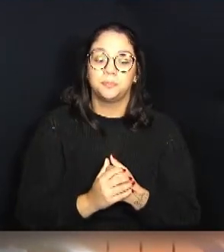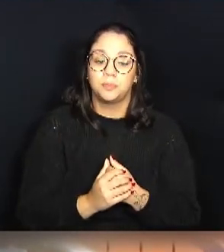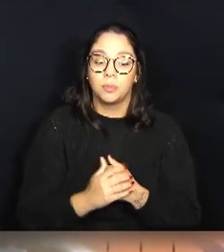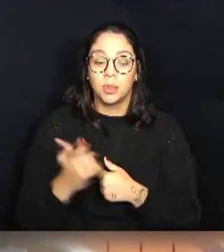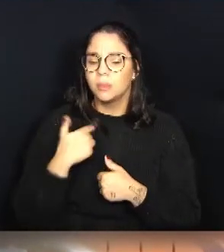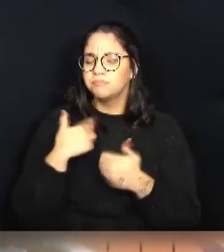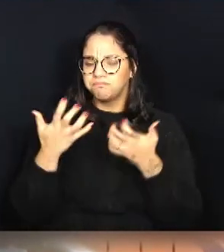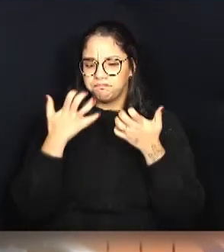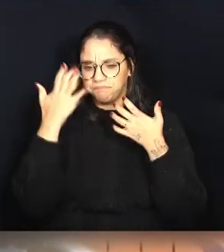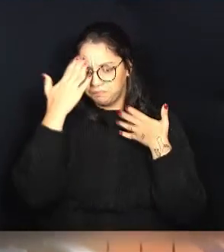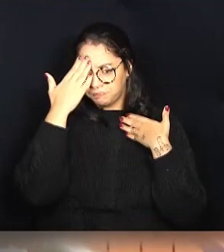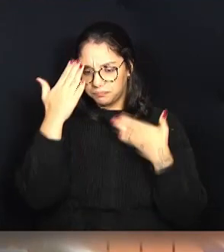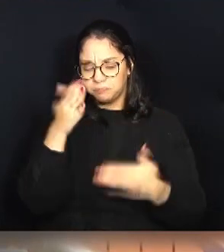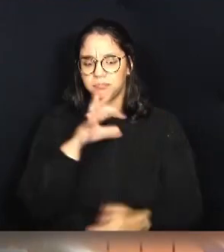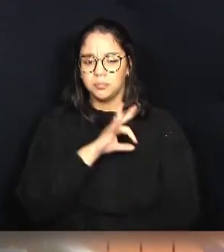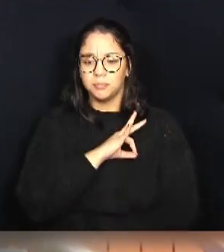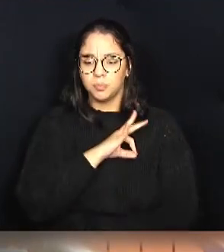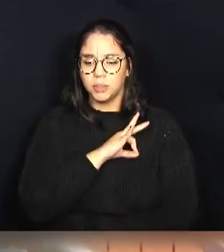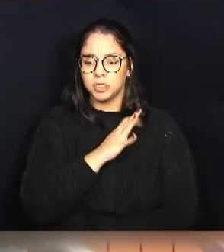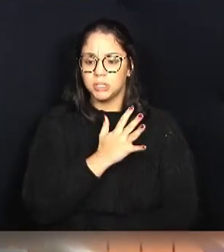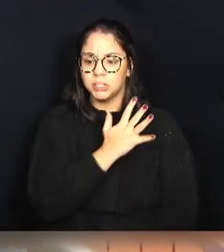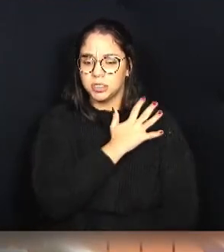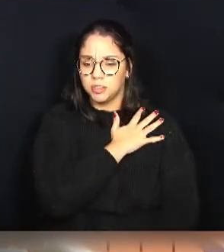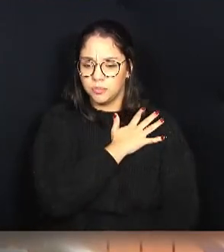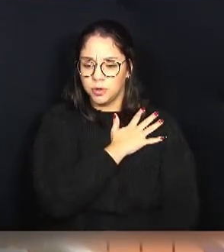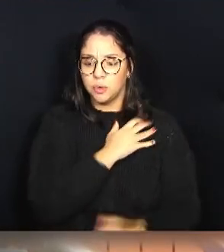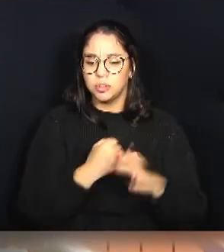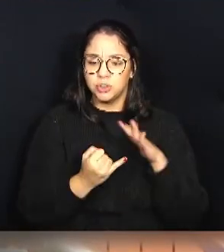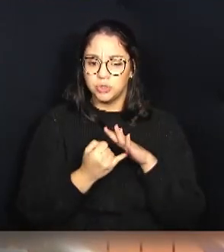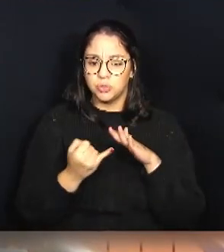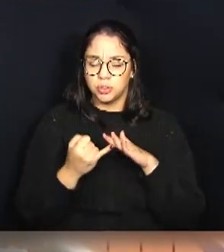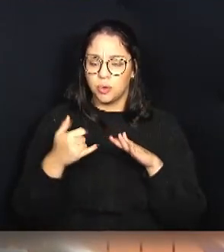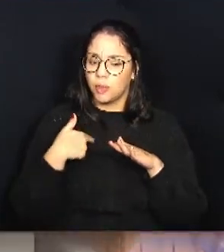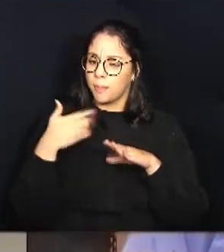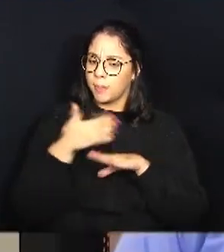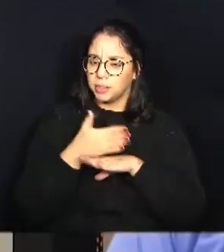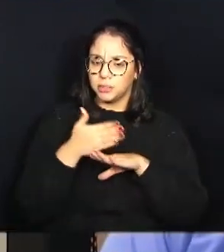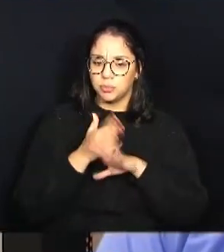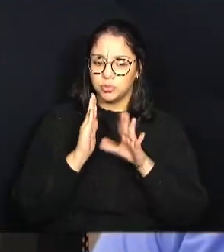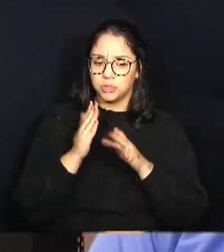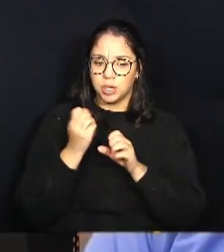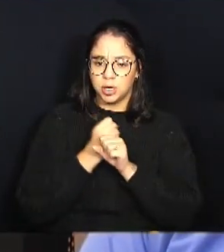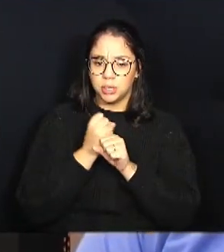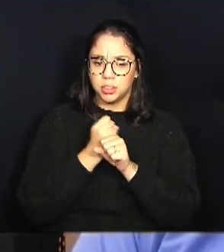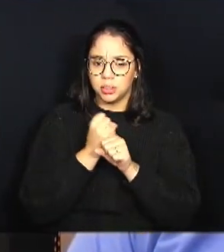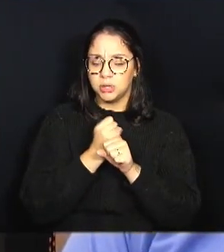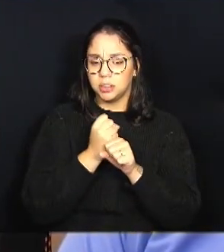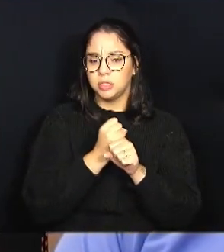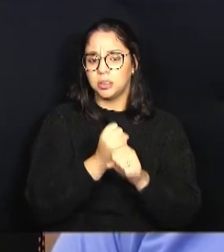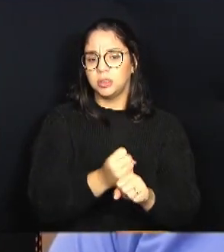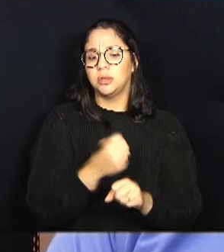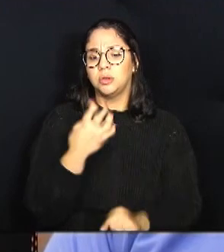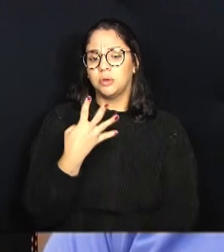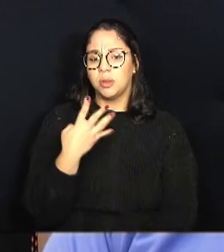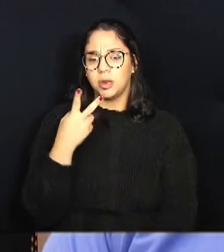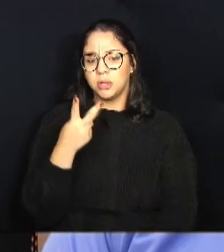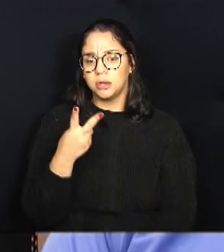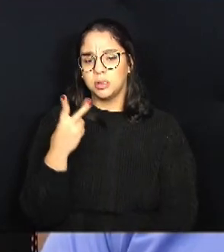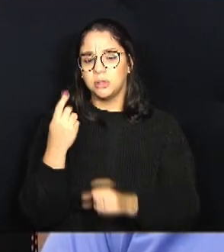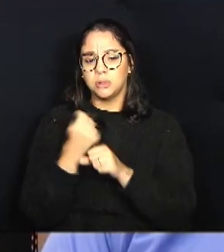agradecer à Polícia Civil, instituição que eu pertenço a todos esses anos, 42 anos,